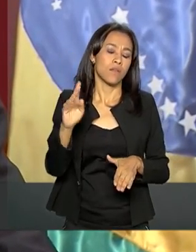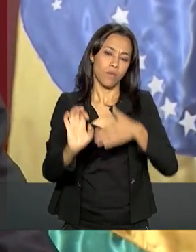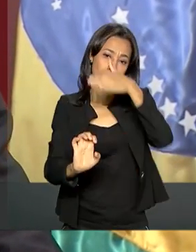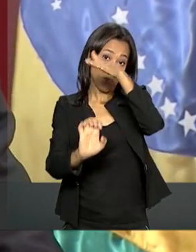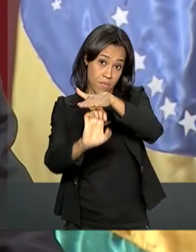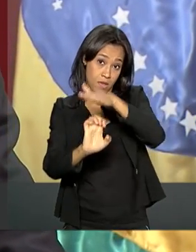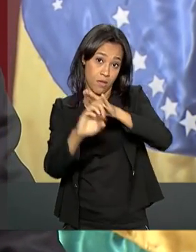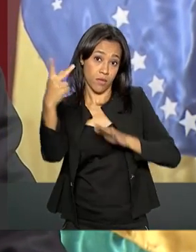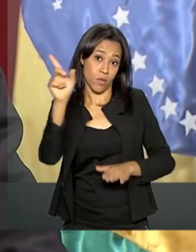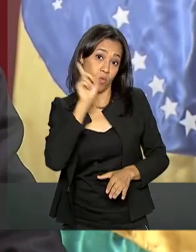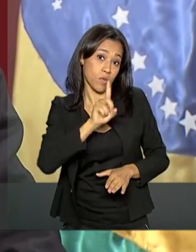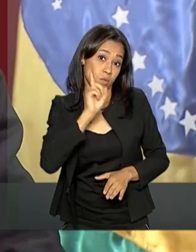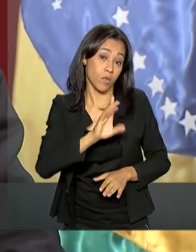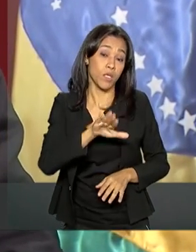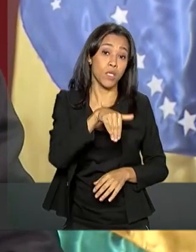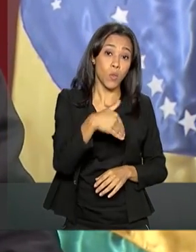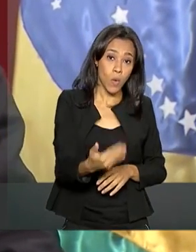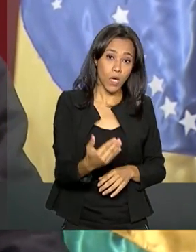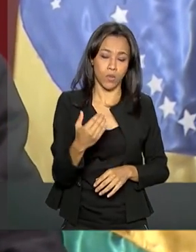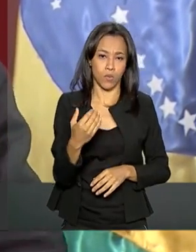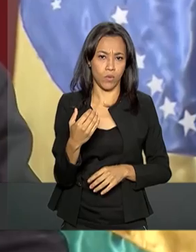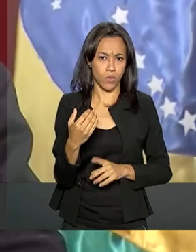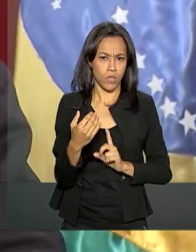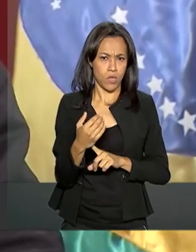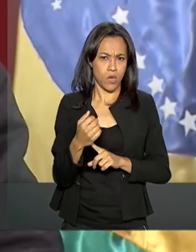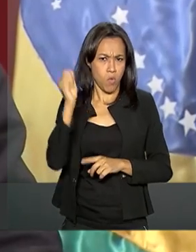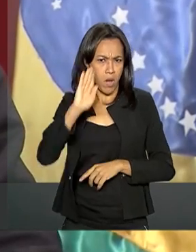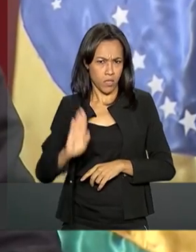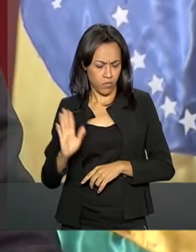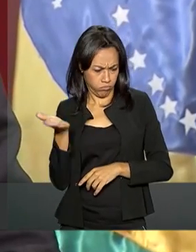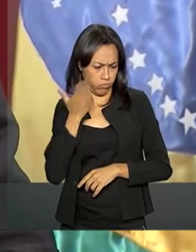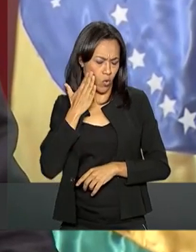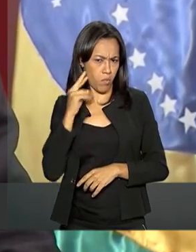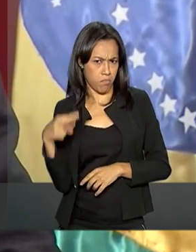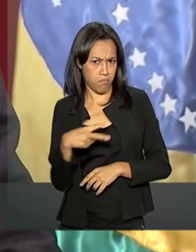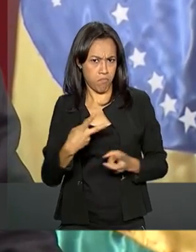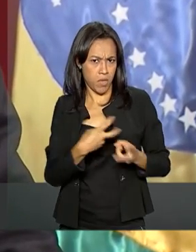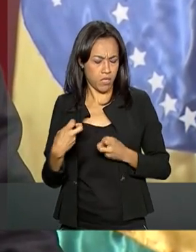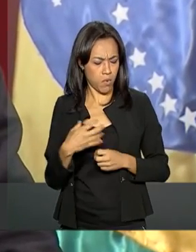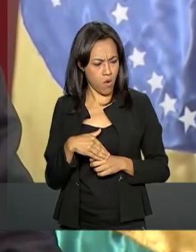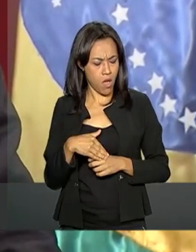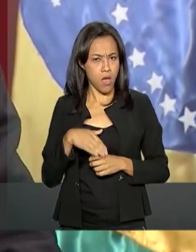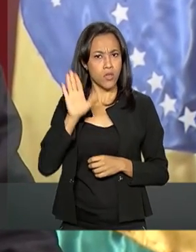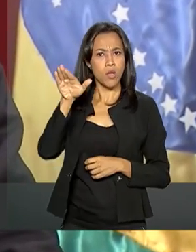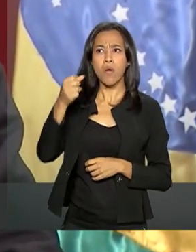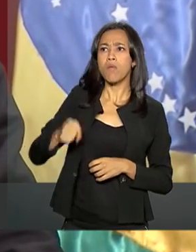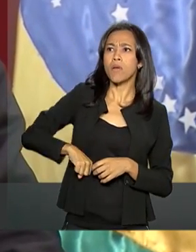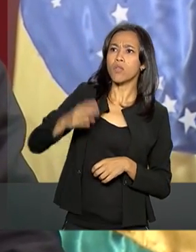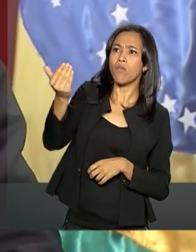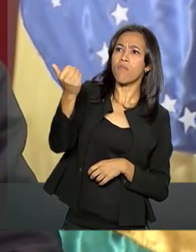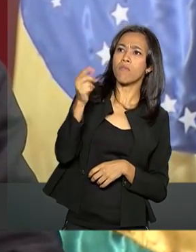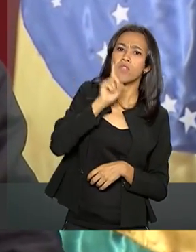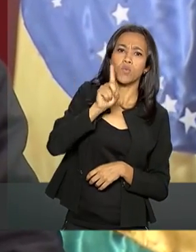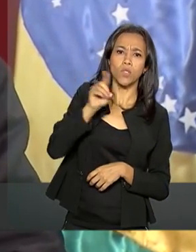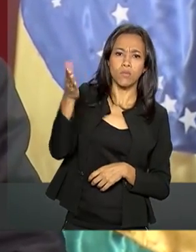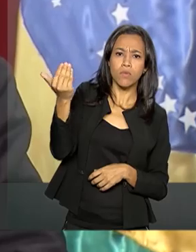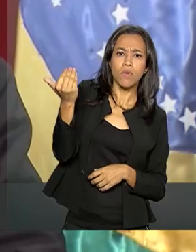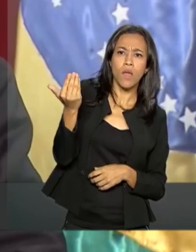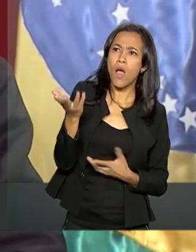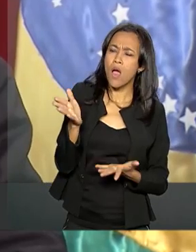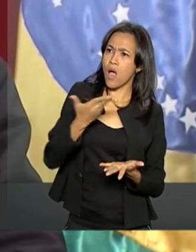quando conheceu essa situação, o chanceler do Brasil, Barão do Rio Branco, chamou o embaixador dos Estados Unidos e disse textualmente: